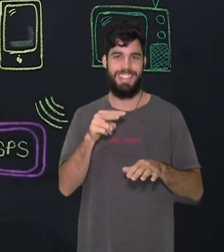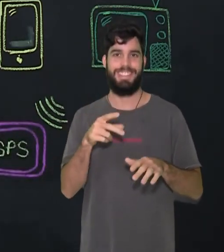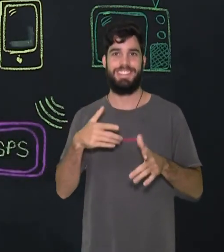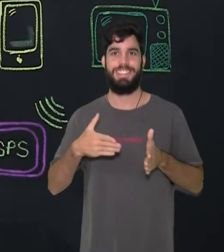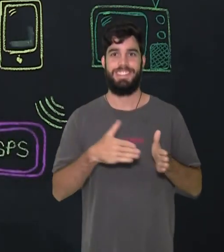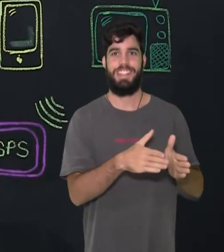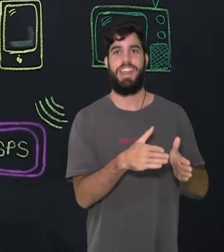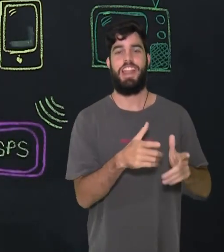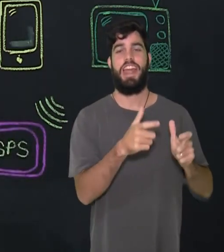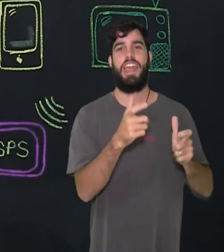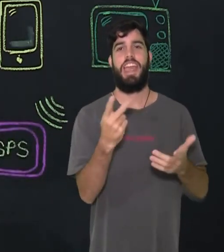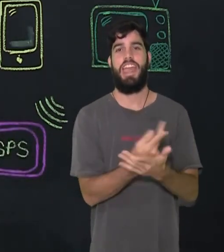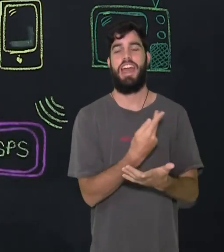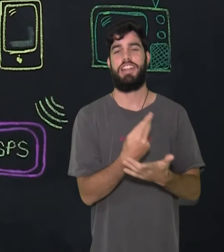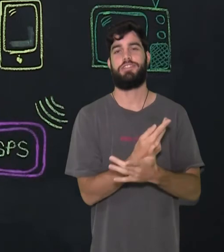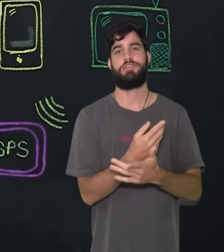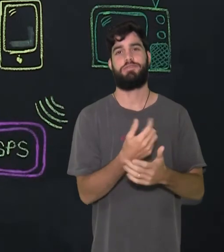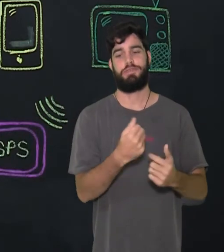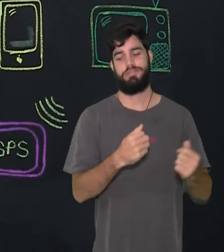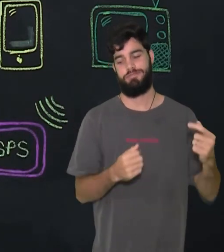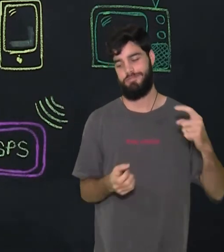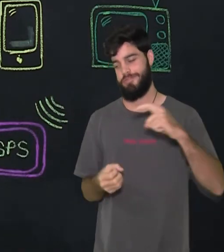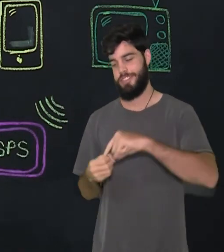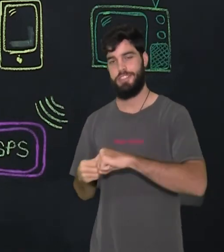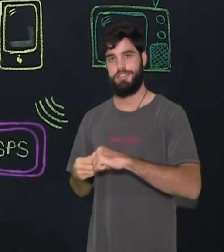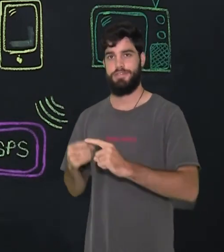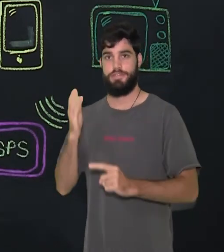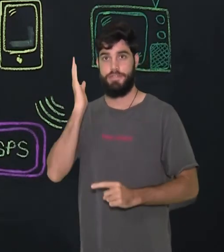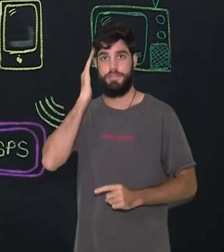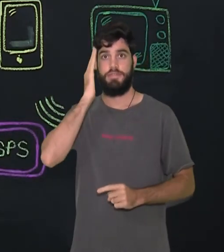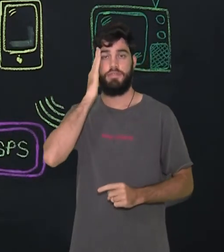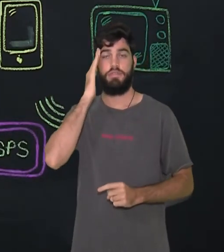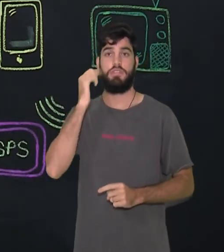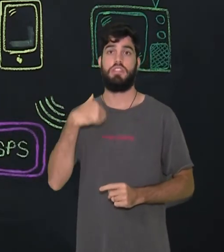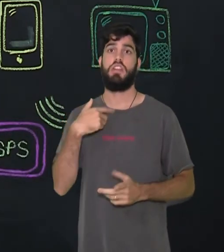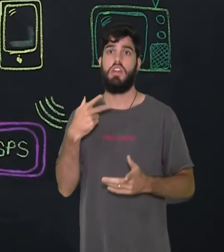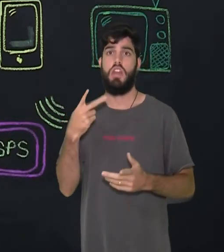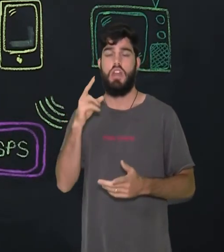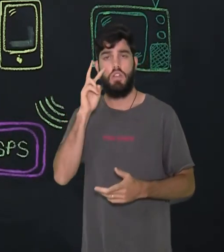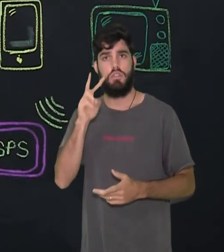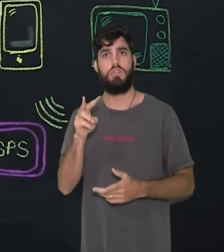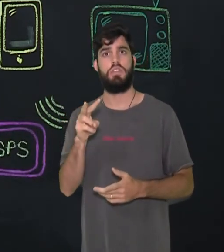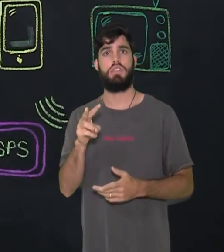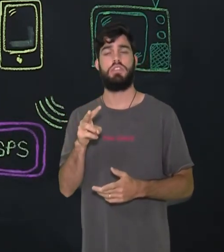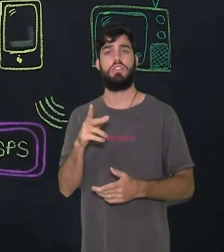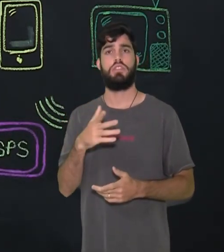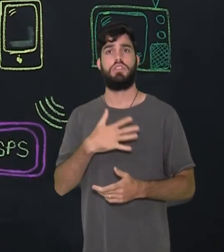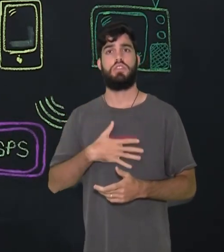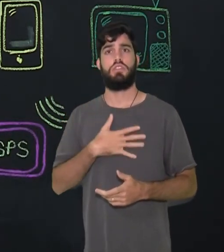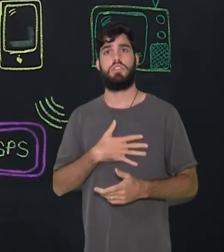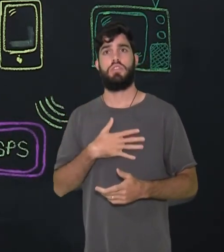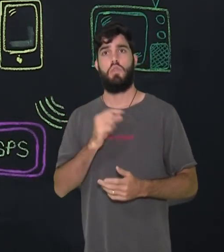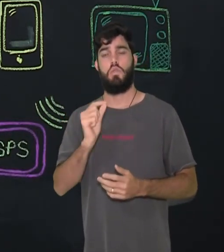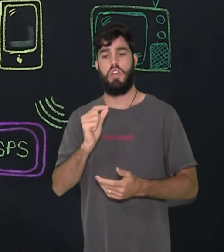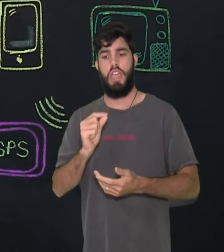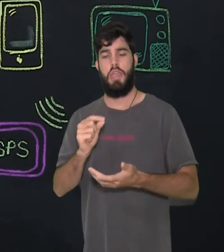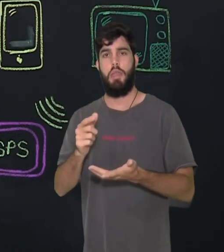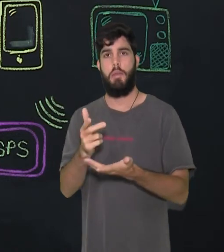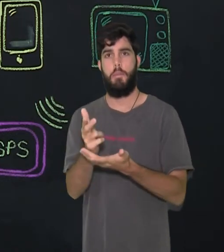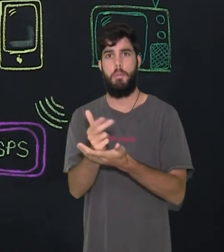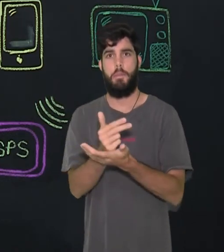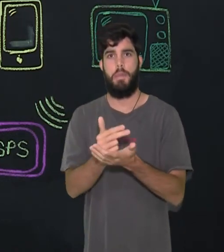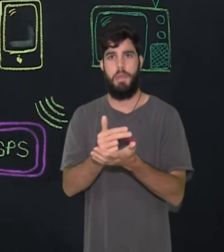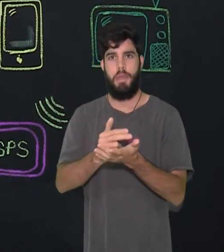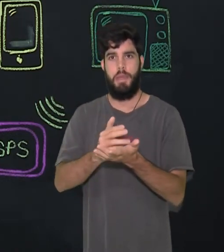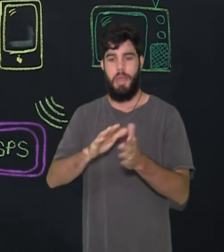coisa muito mais interessante, porque eu vejo que uma galera ainda usa e gosto também dos mapas físicos, aí